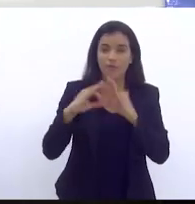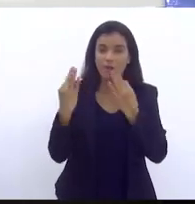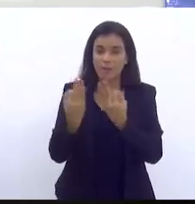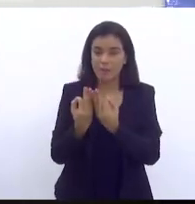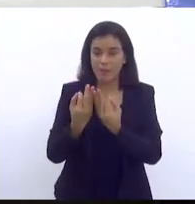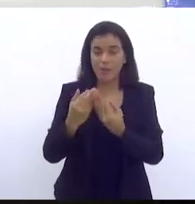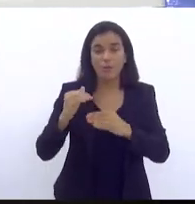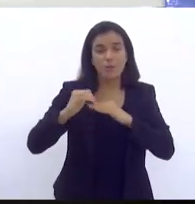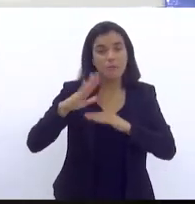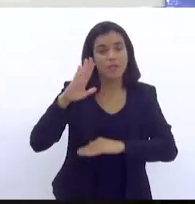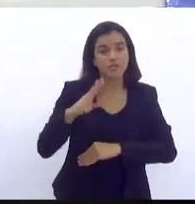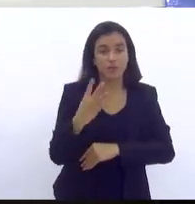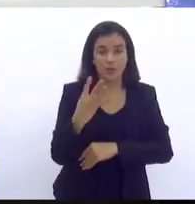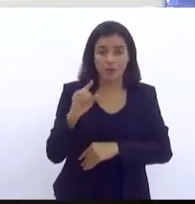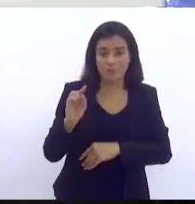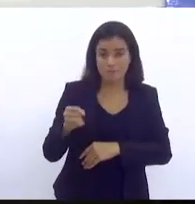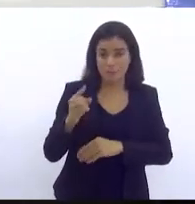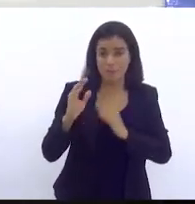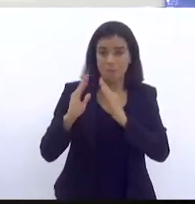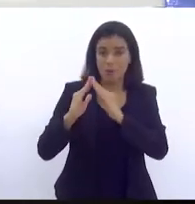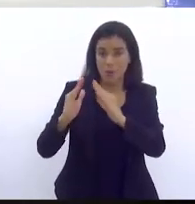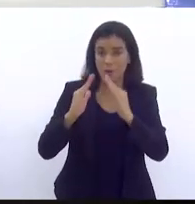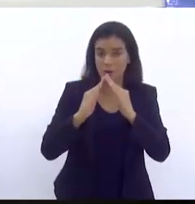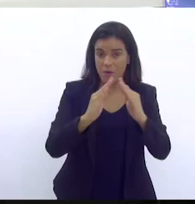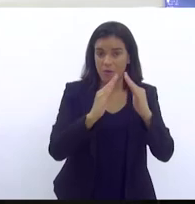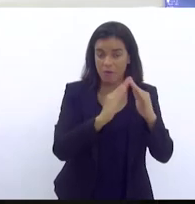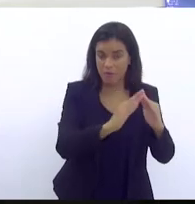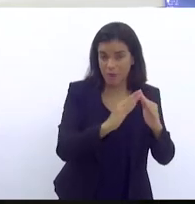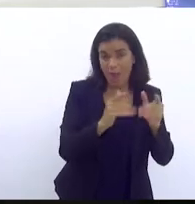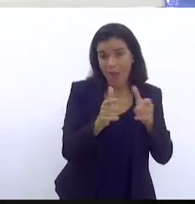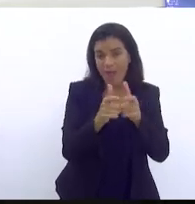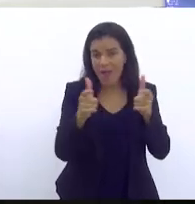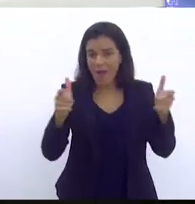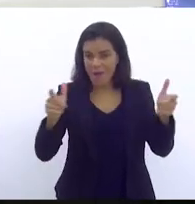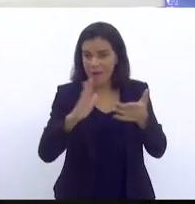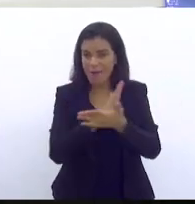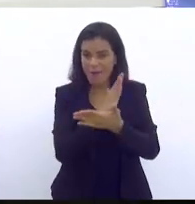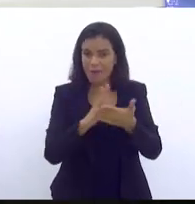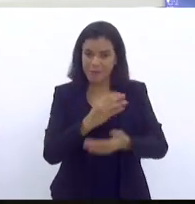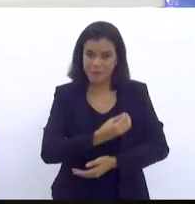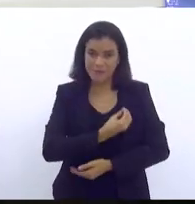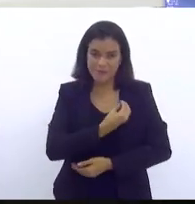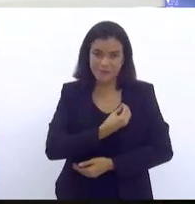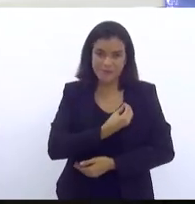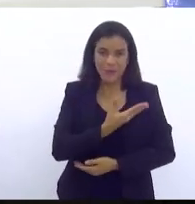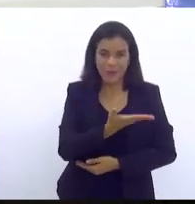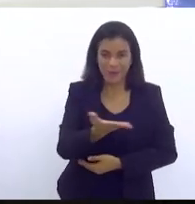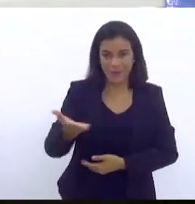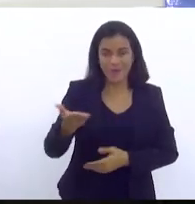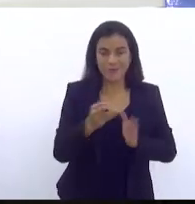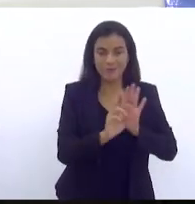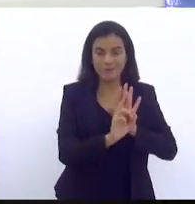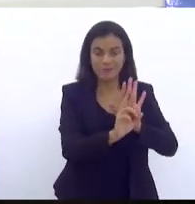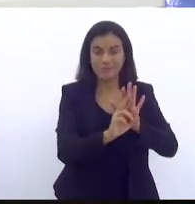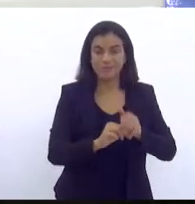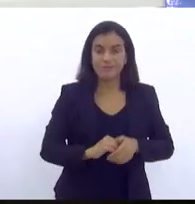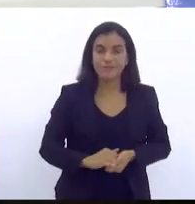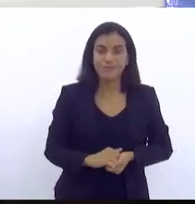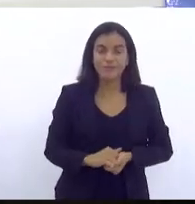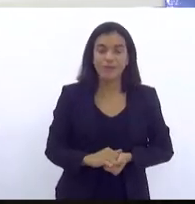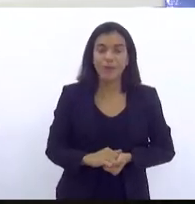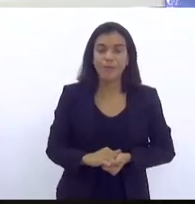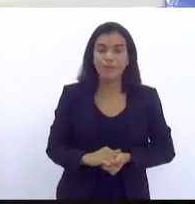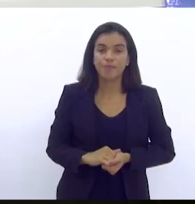4000 moradores a maioria deles estão aqui dessas comunidades estão aqui representadas hoje